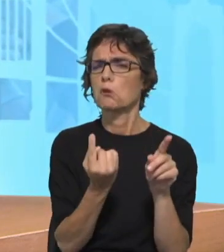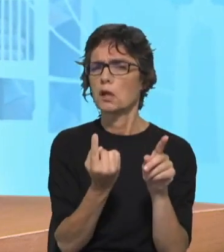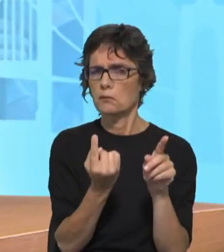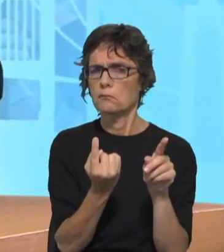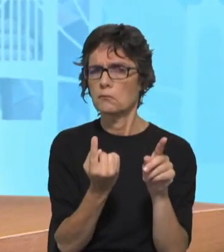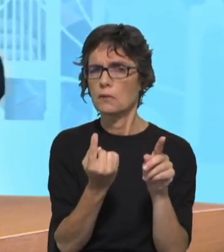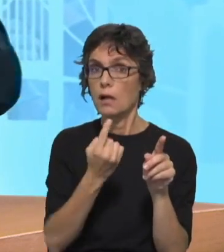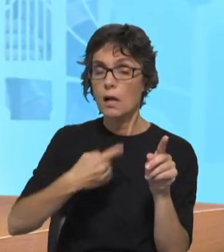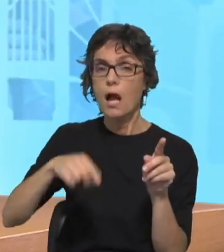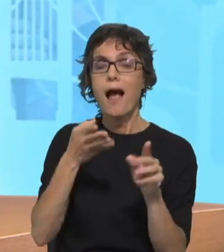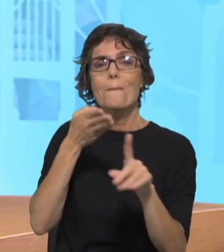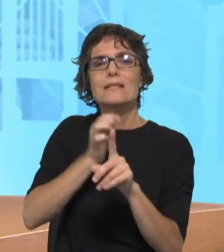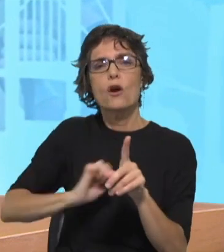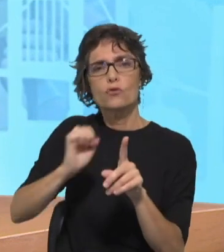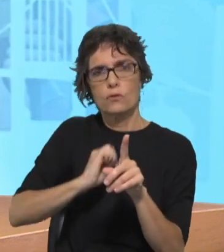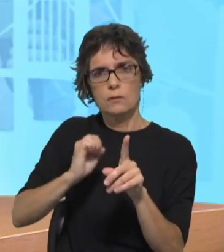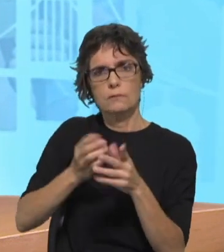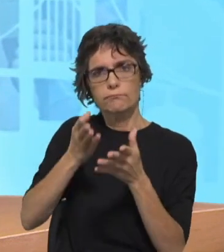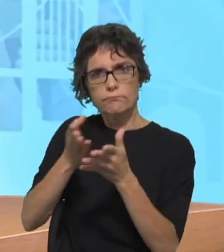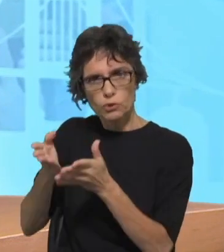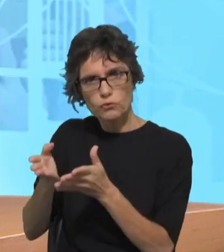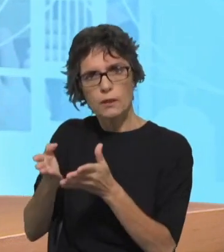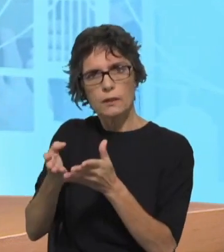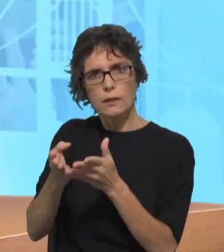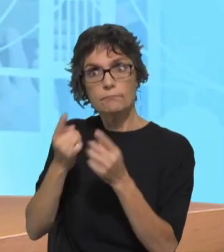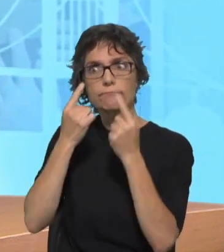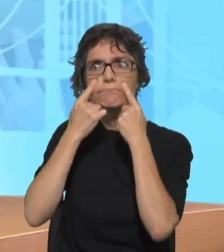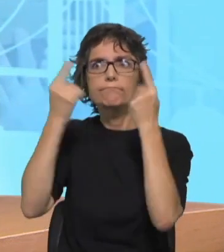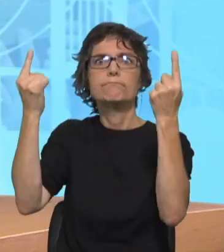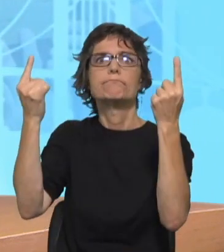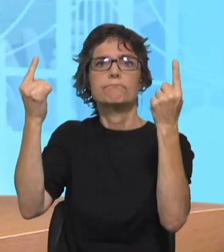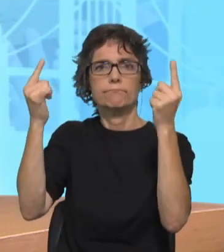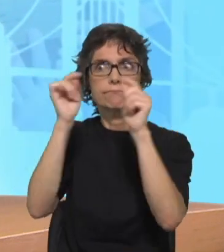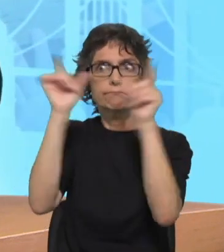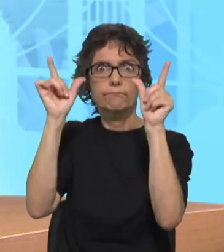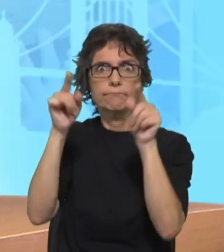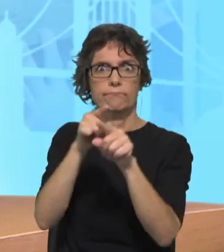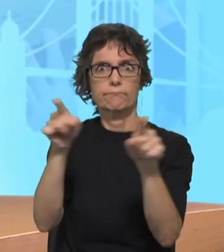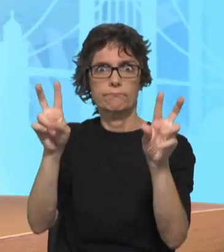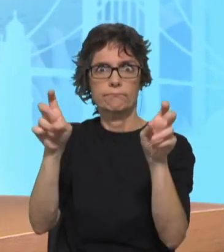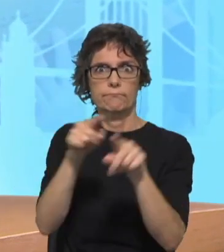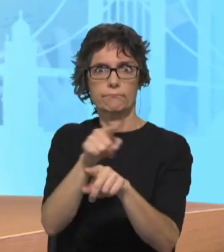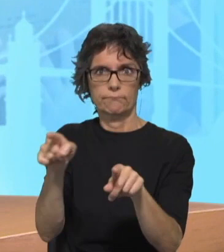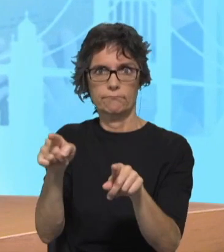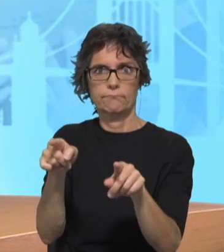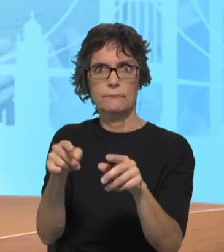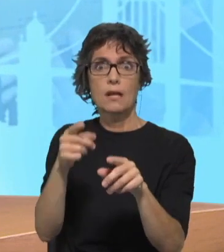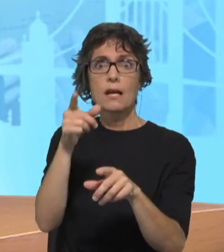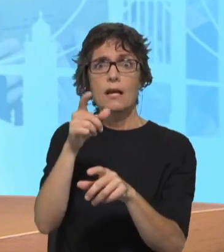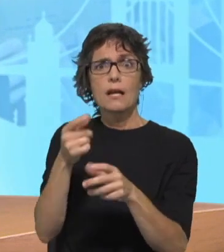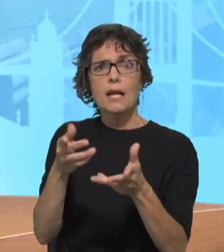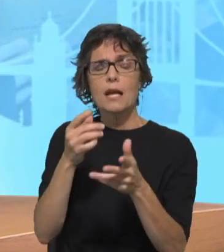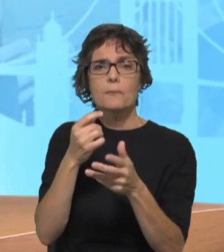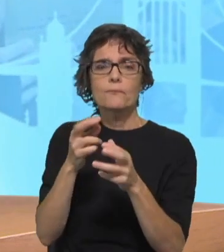é ajudar a dar visibilidade a esta problemática e ajudar a que haja cada vez mais pessoas, de facto, mobilizadas